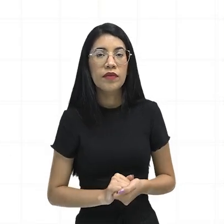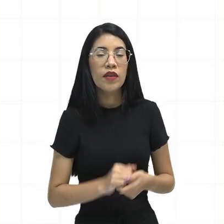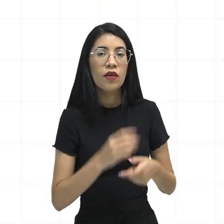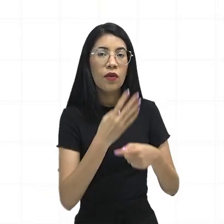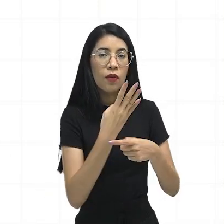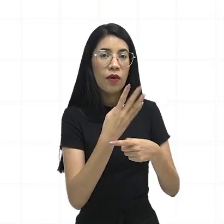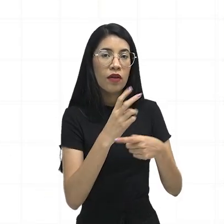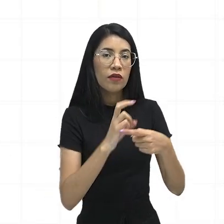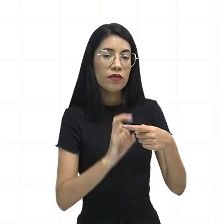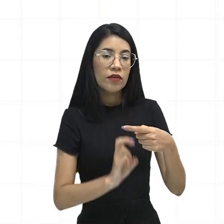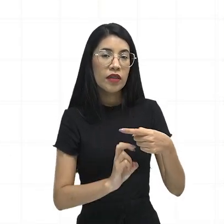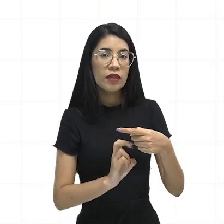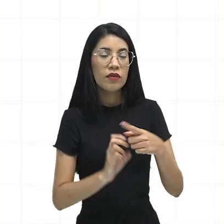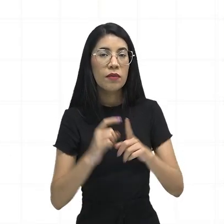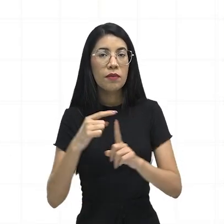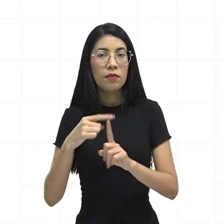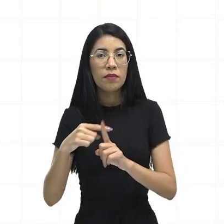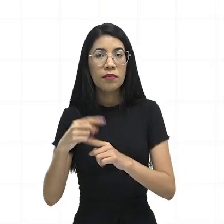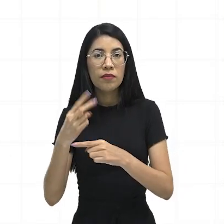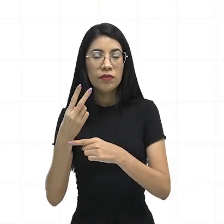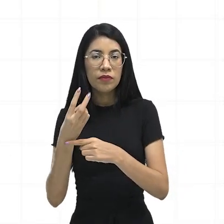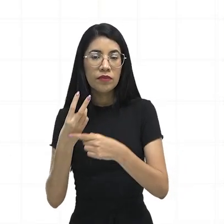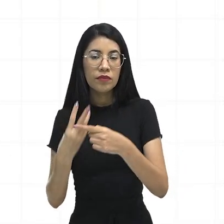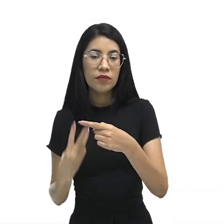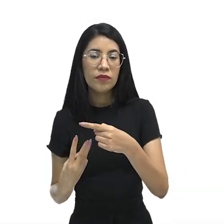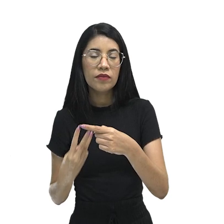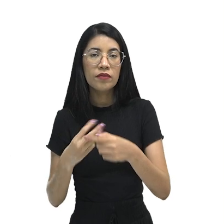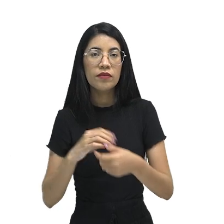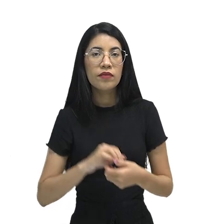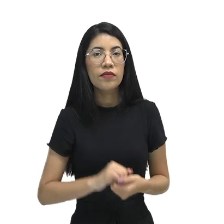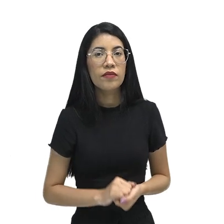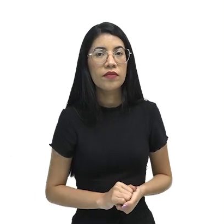4/5 somados com 2/3. Vejamos aqui então.